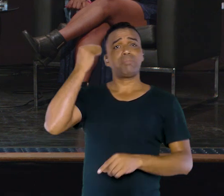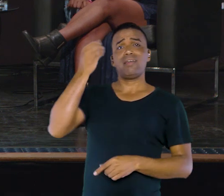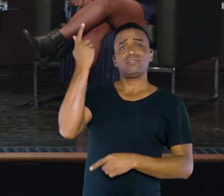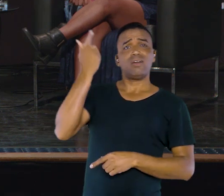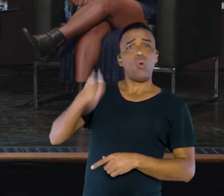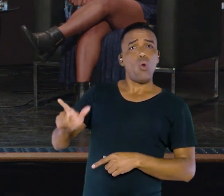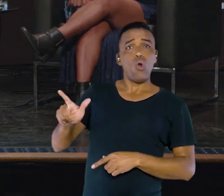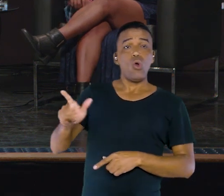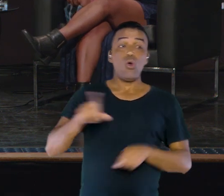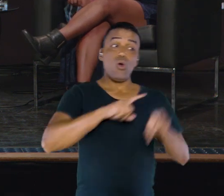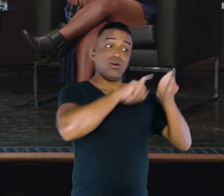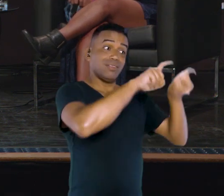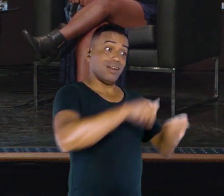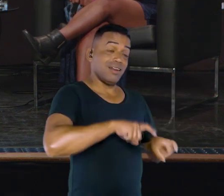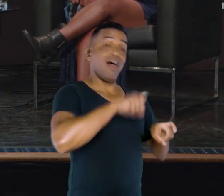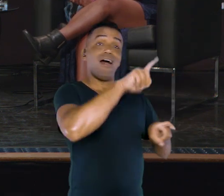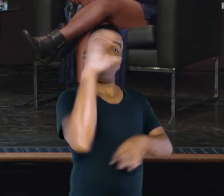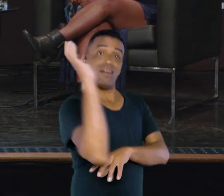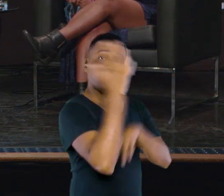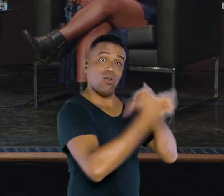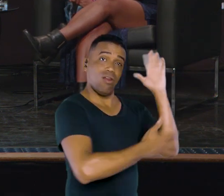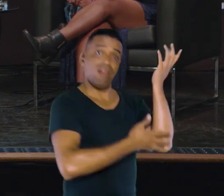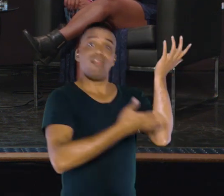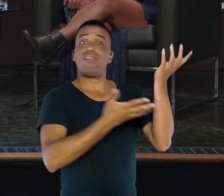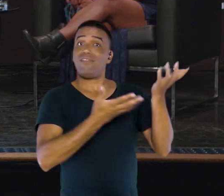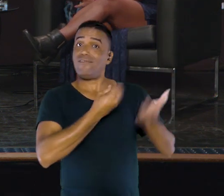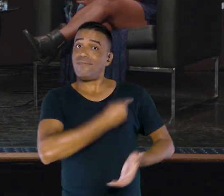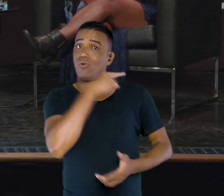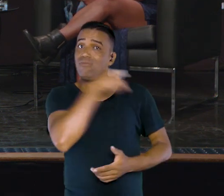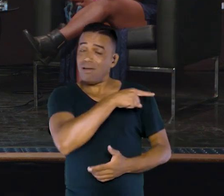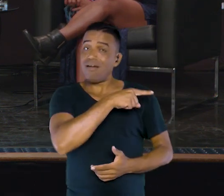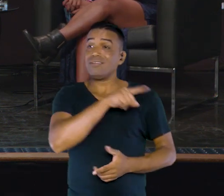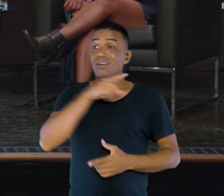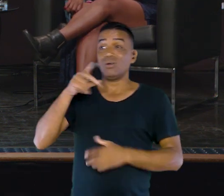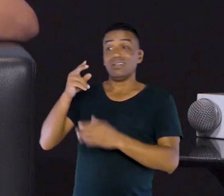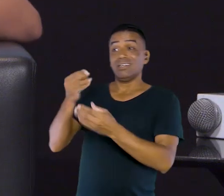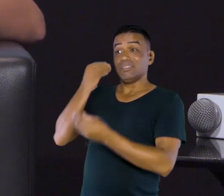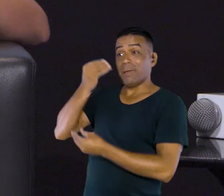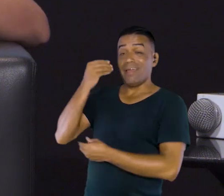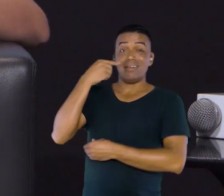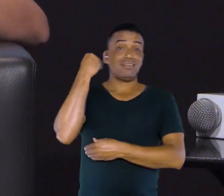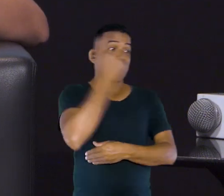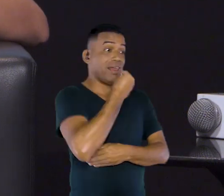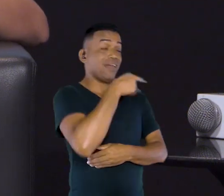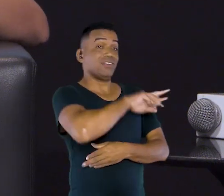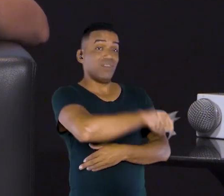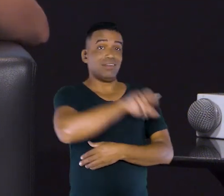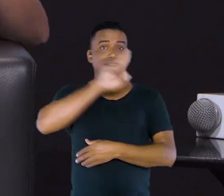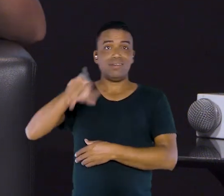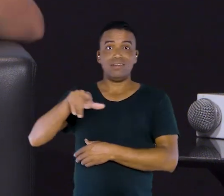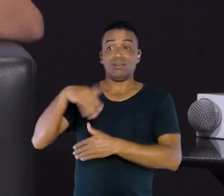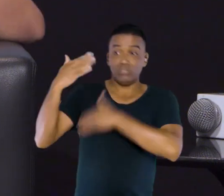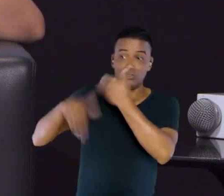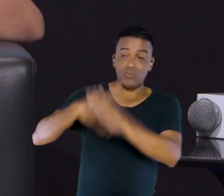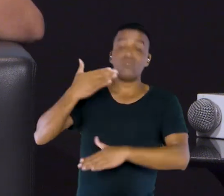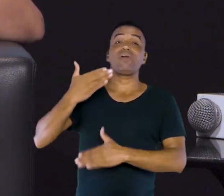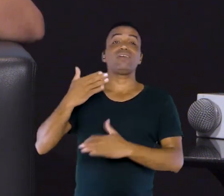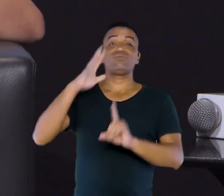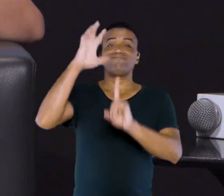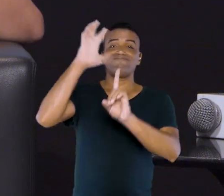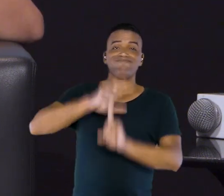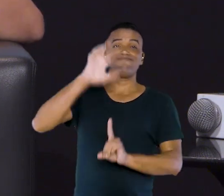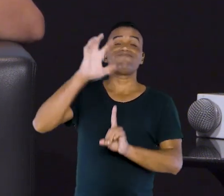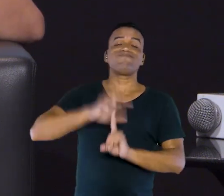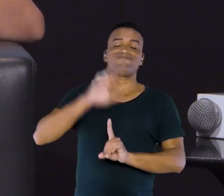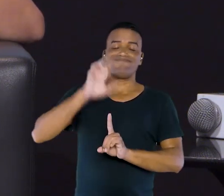experiência realmente, né, do que quem viveu no território. Então a gente vê, por exemplo, que esse desenvolvimento ele também afeta esse campo,